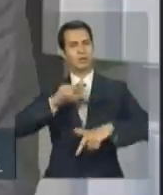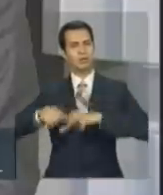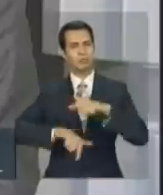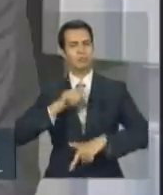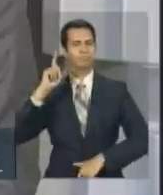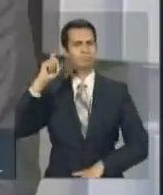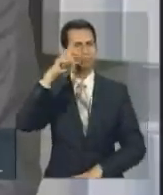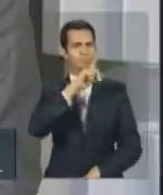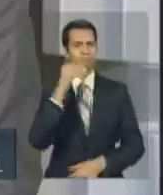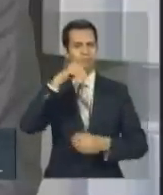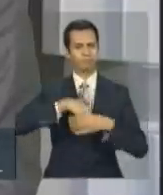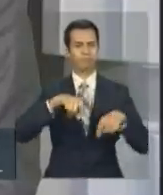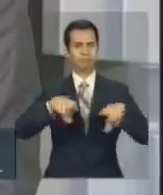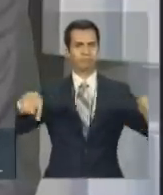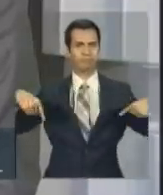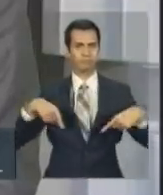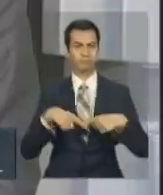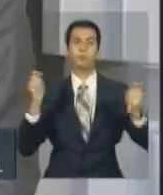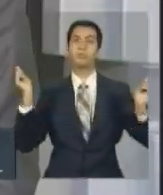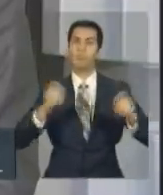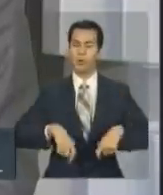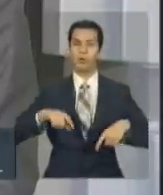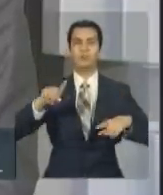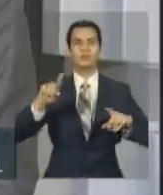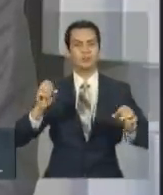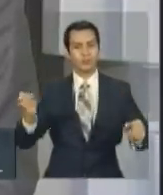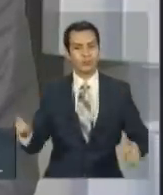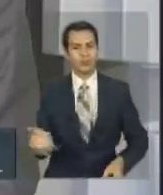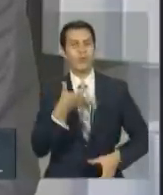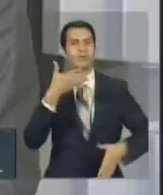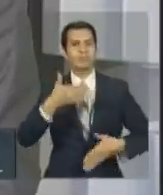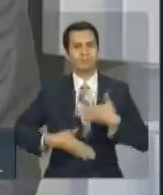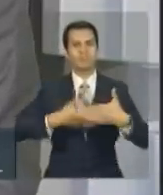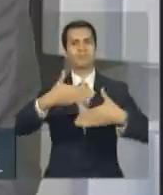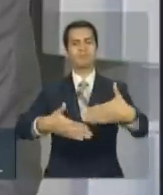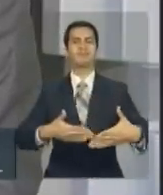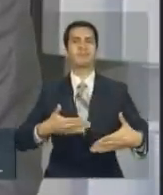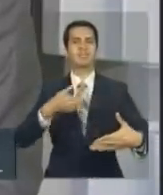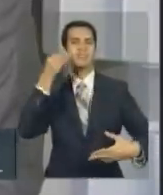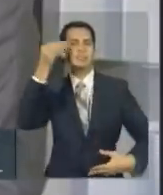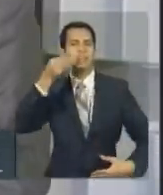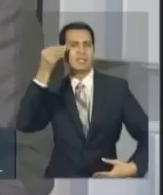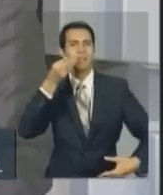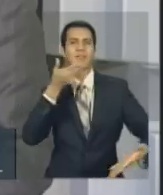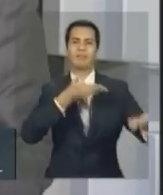na sala de aula se enriqueça a partir da troca de experiências.